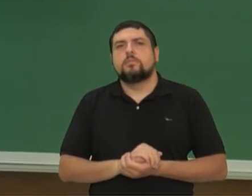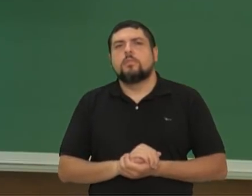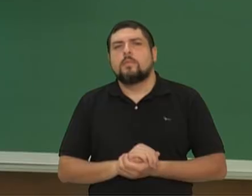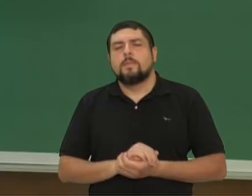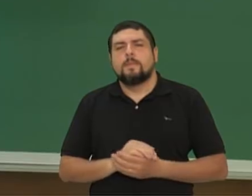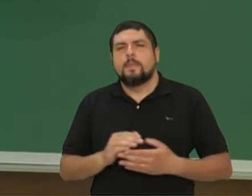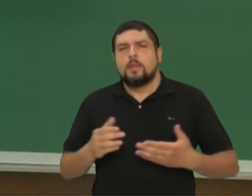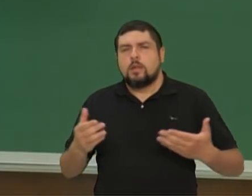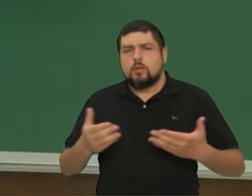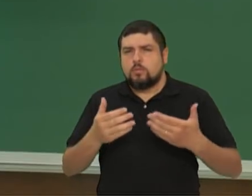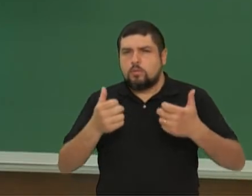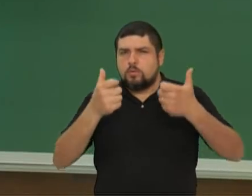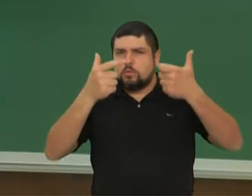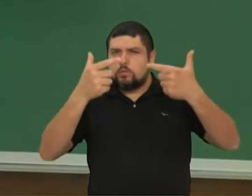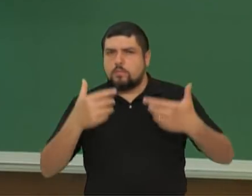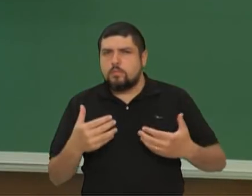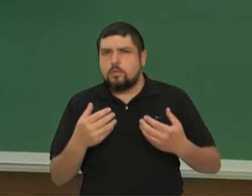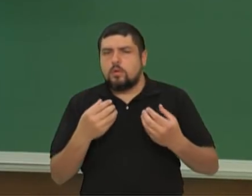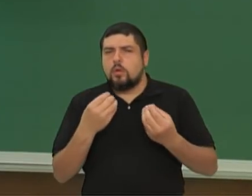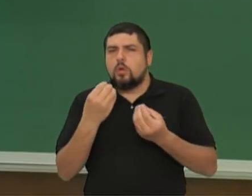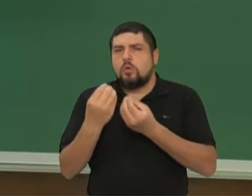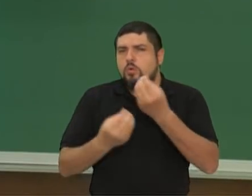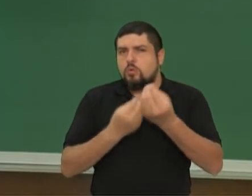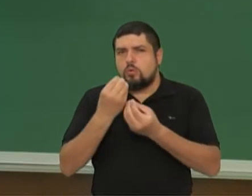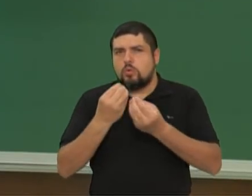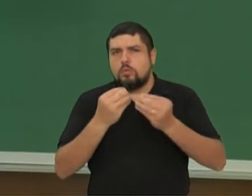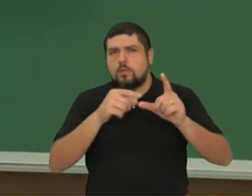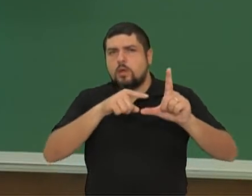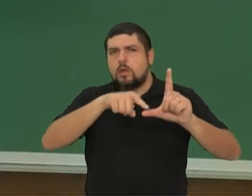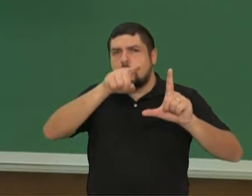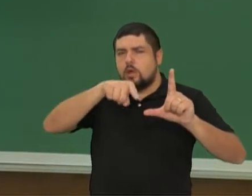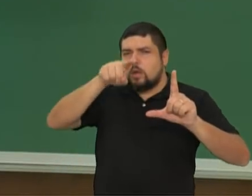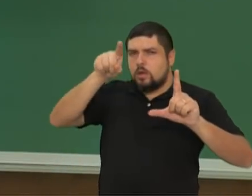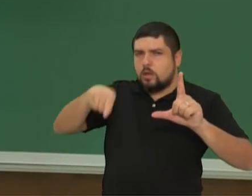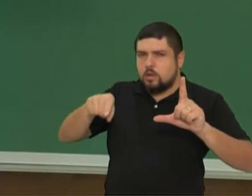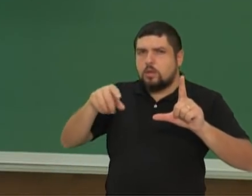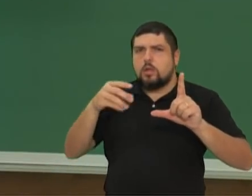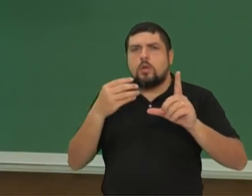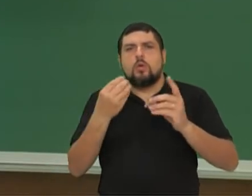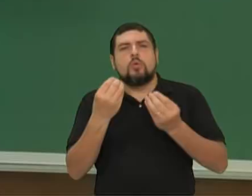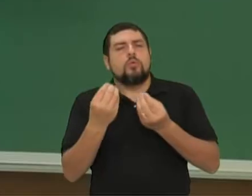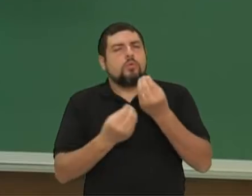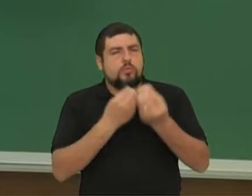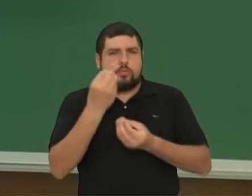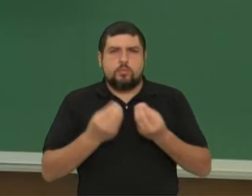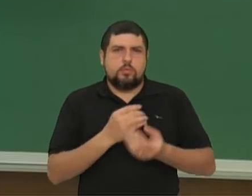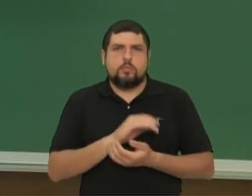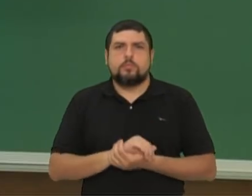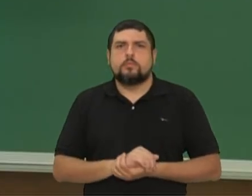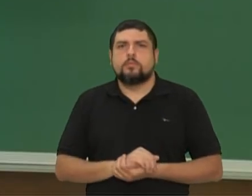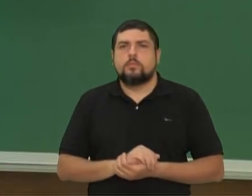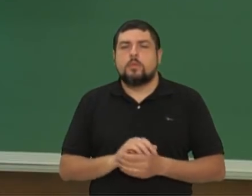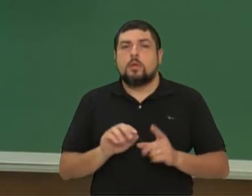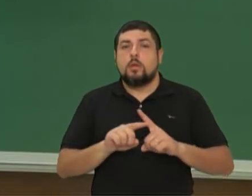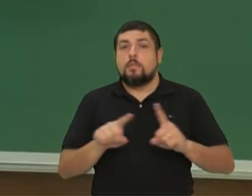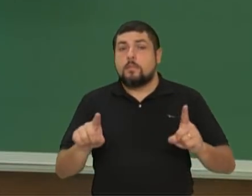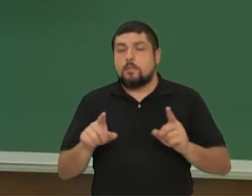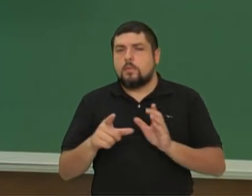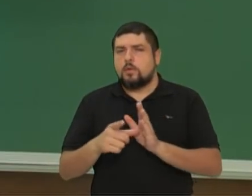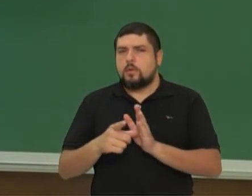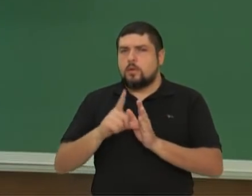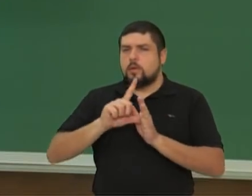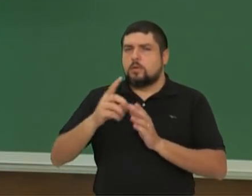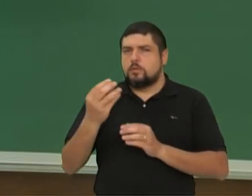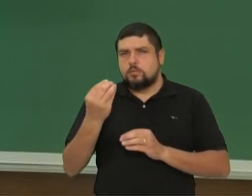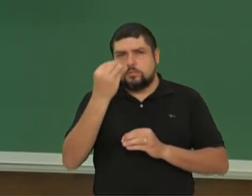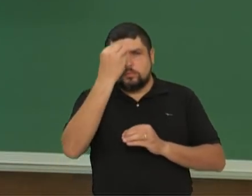algumas aplicações de conceito de gráfico da função exponencial. Mas antes, não esqueça, nós